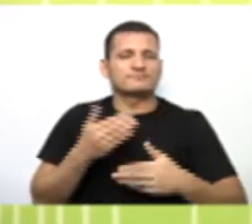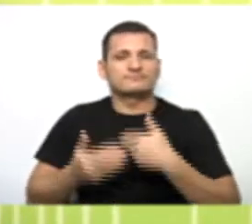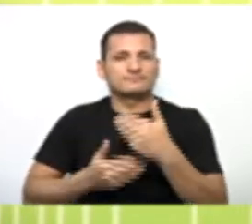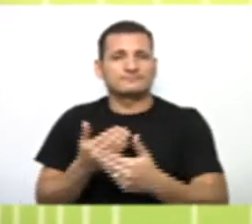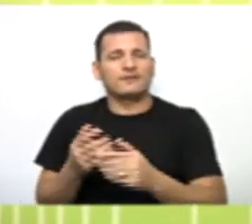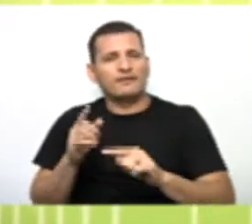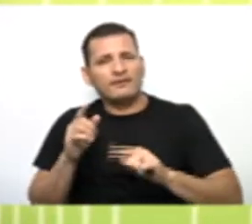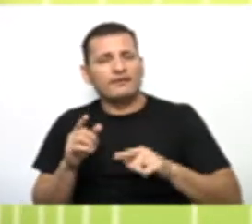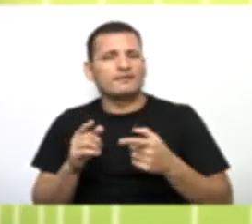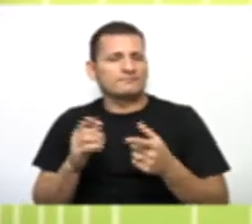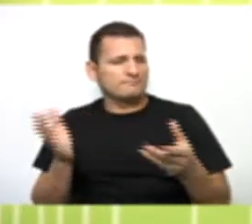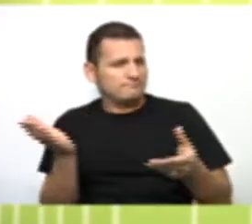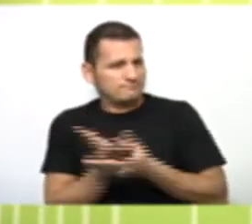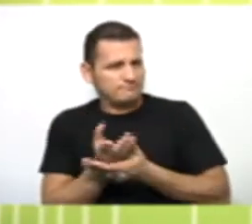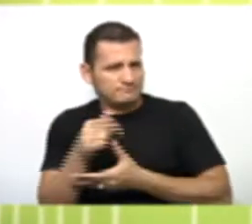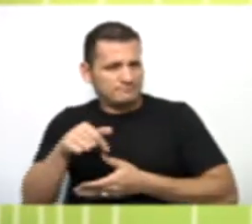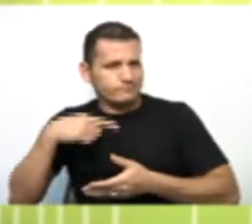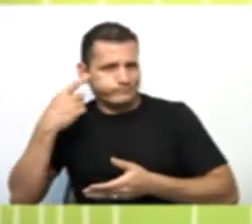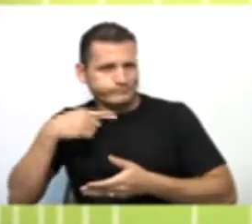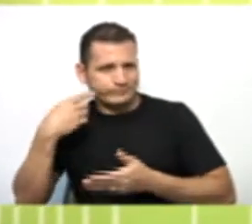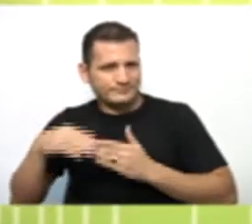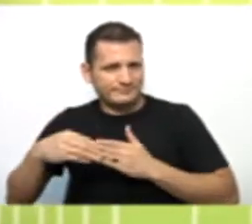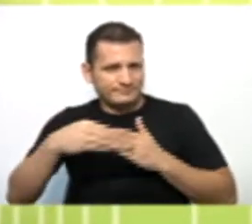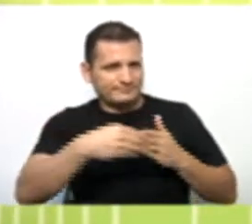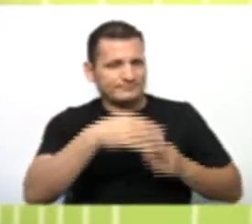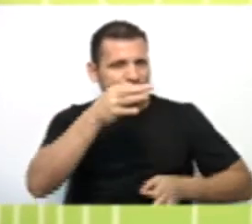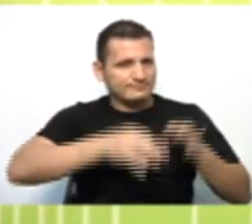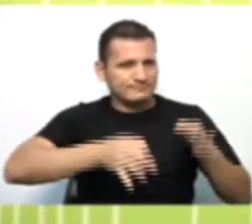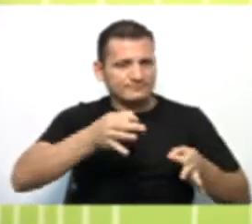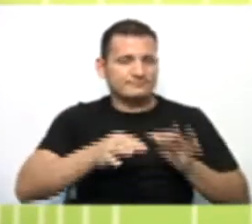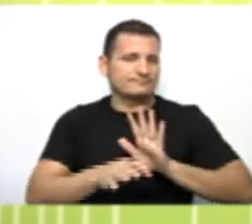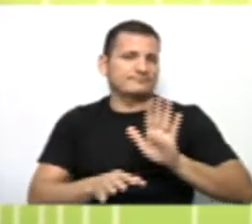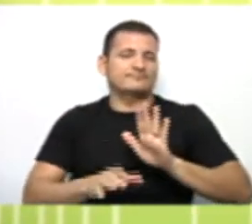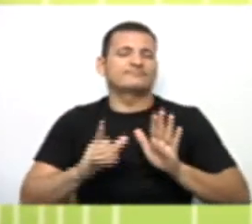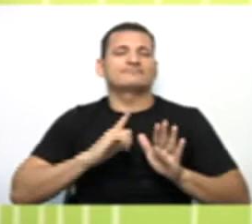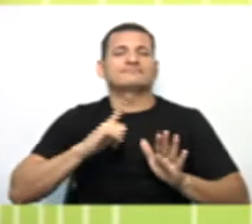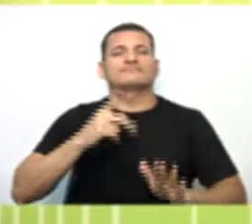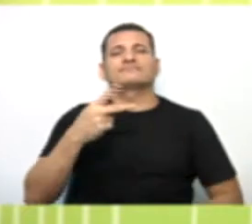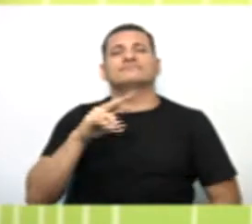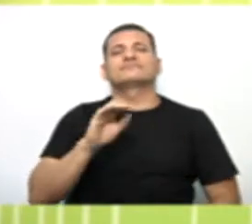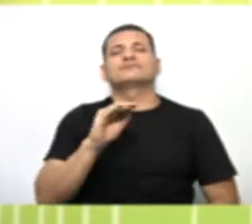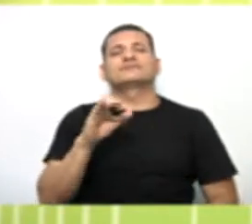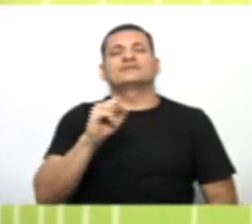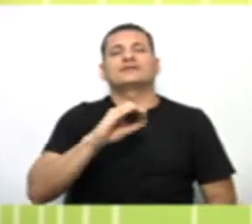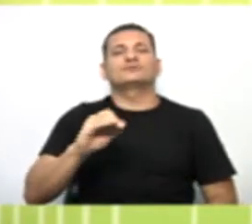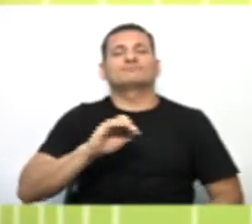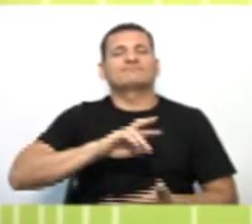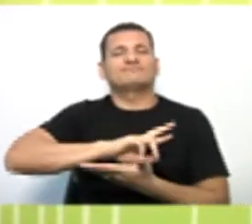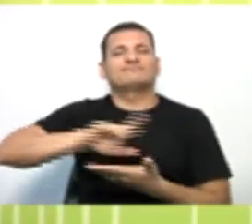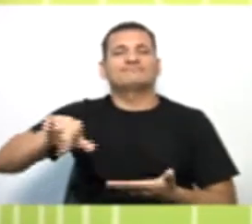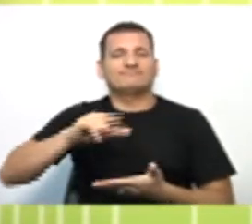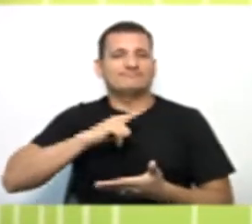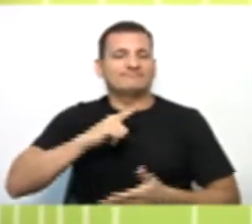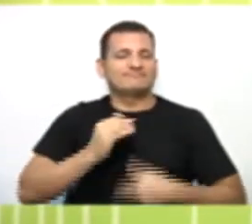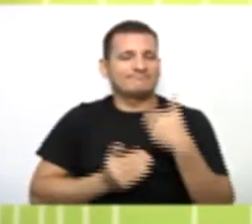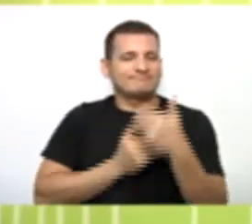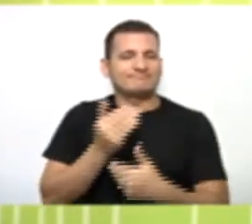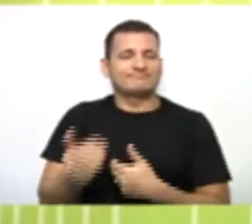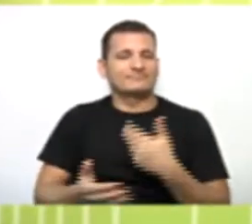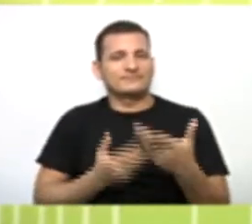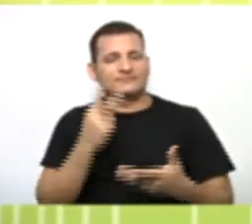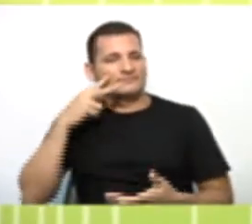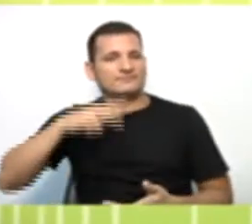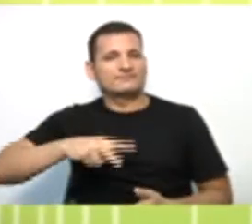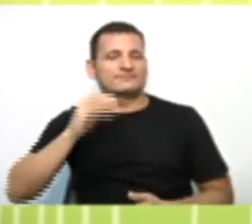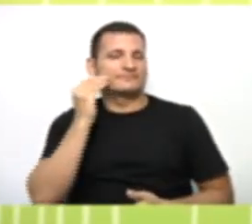que o advogado leva lá para o juiz, não é processo? Não, calma, existem vários tipos de processo. Então vamos verificar o que é